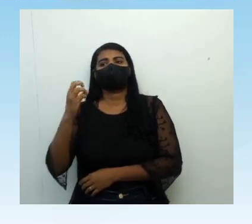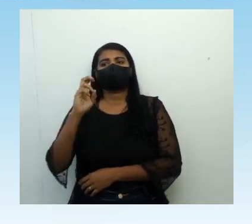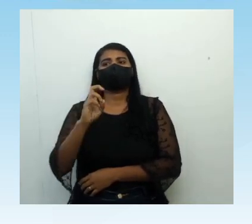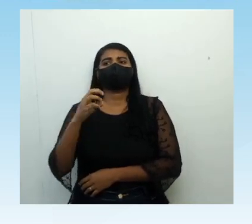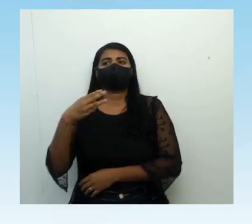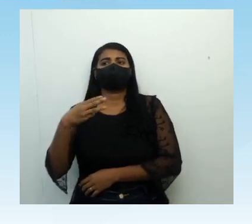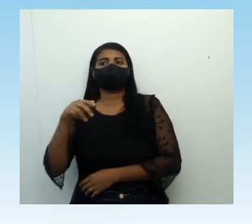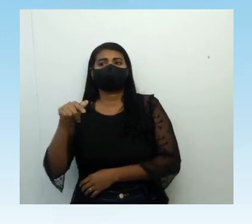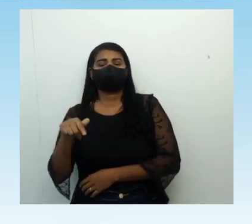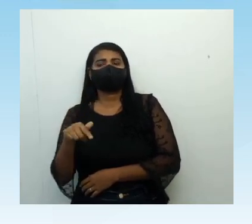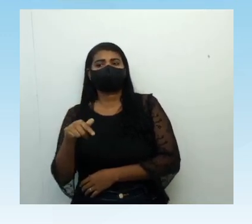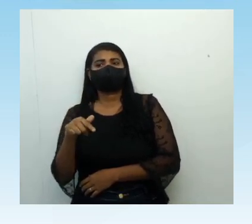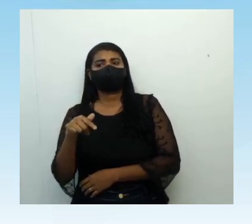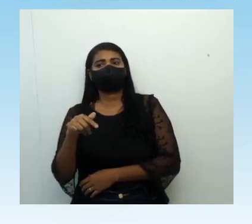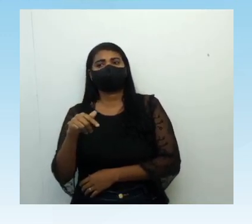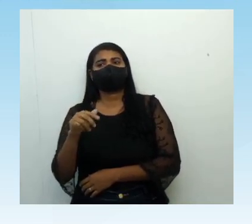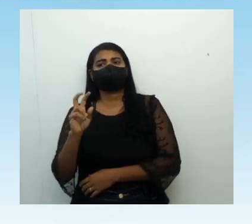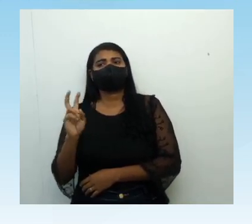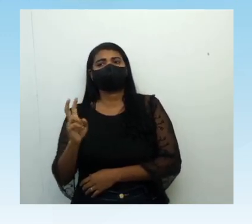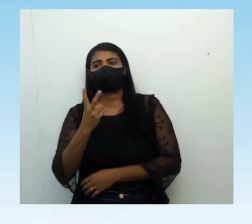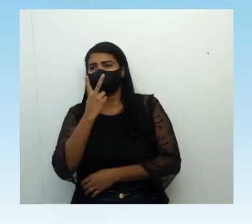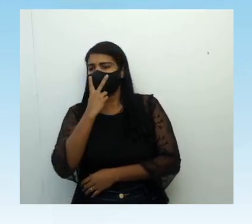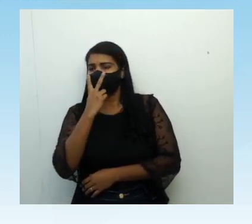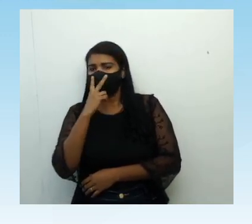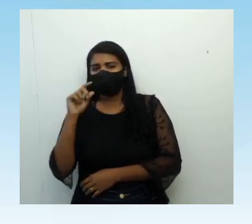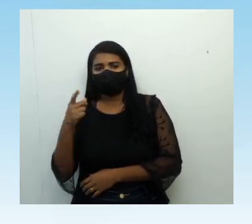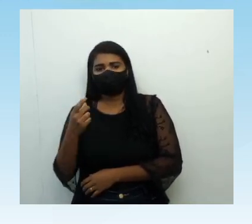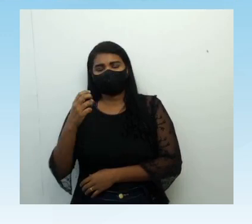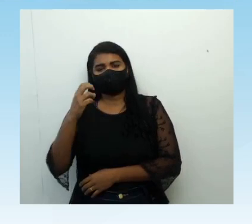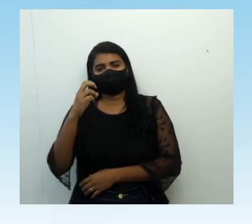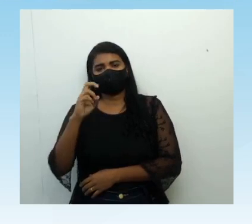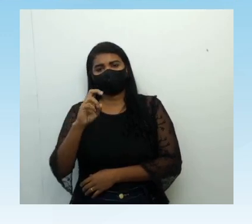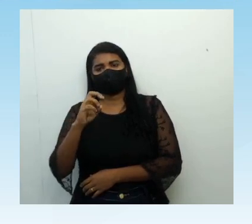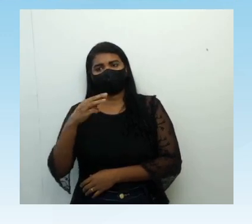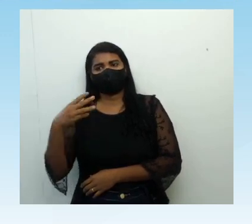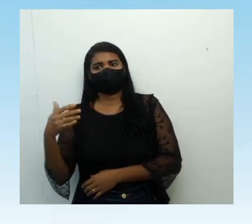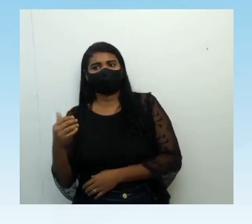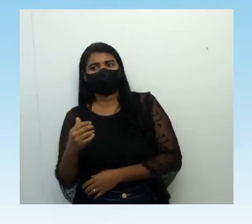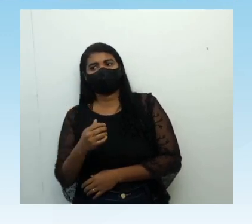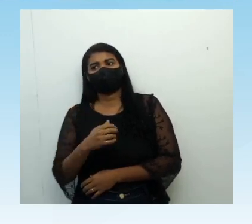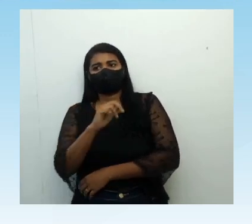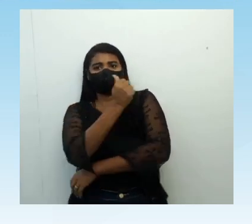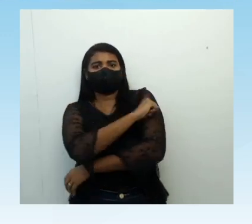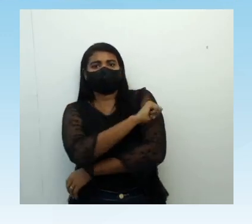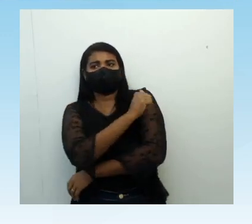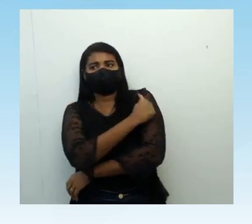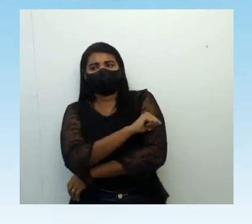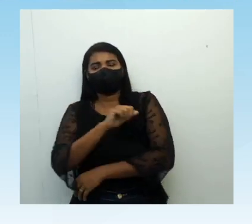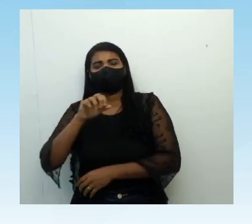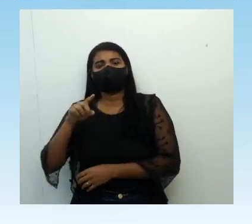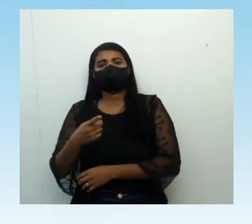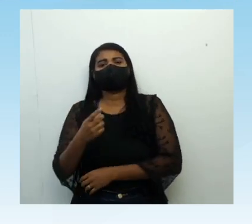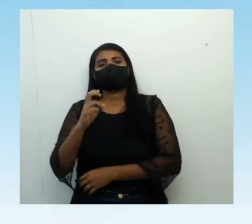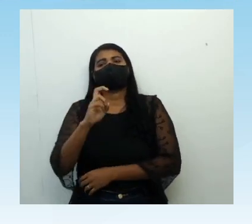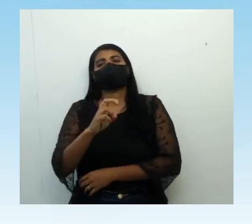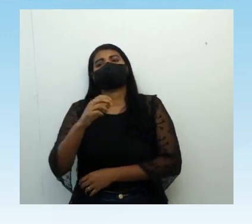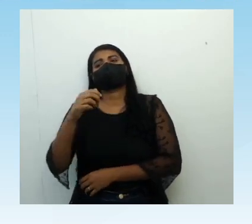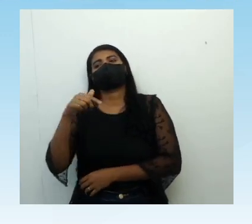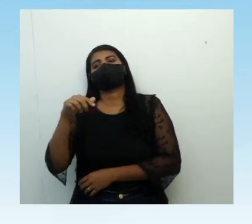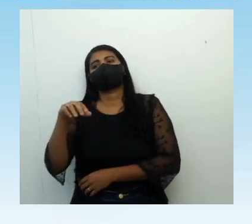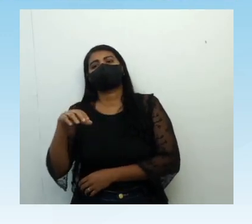Nossa Senhora da Vitória, 1551, São Sebastião do Rio de Janeiro, 1565